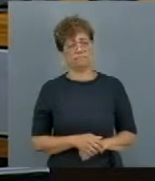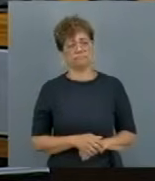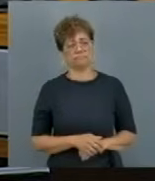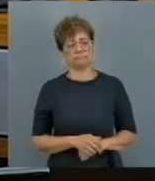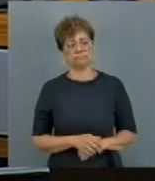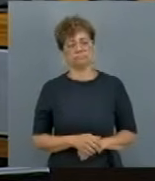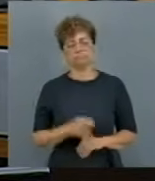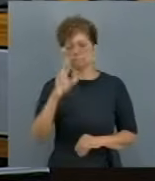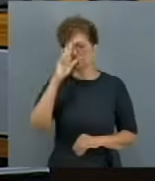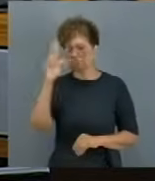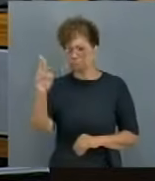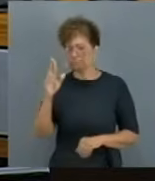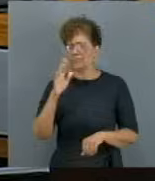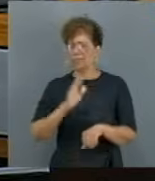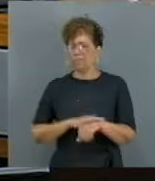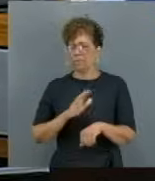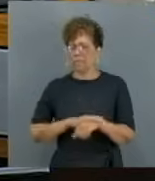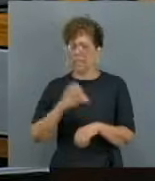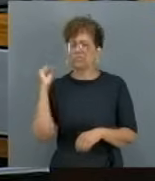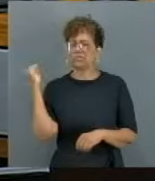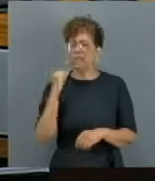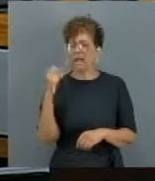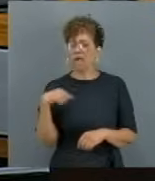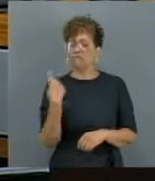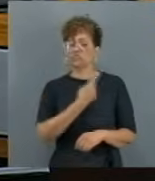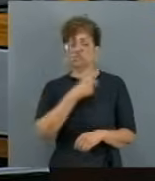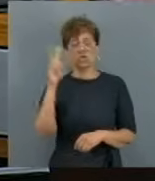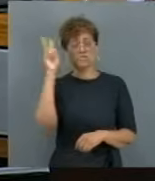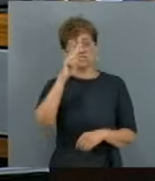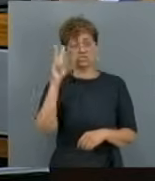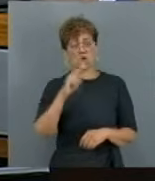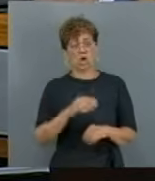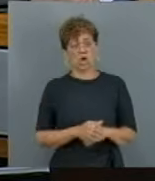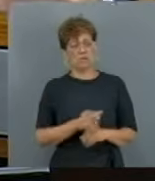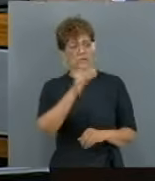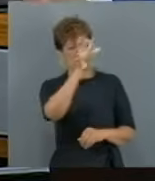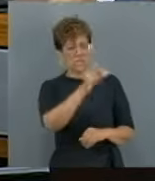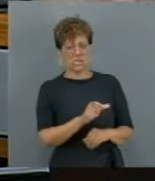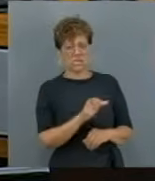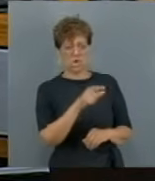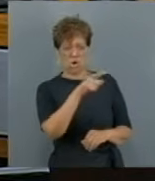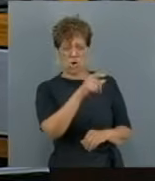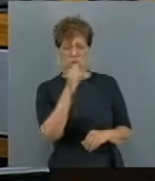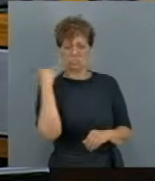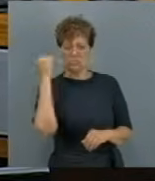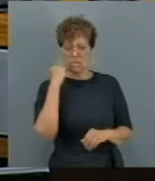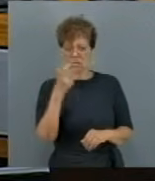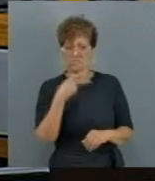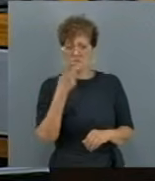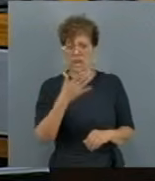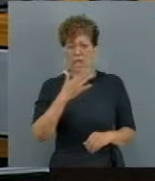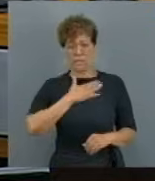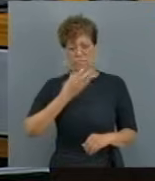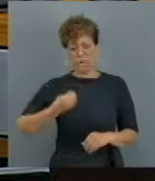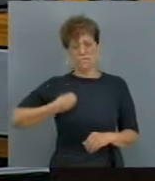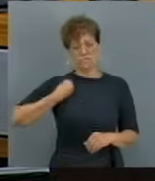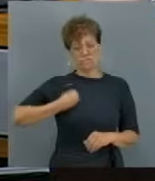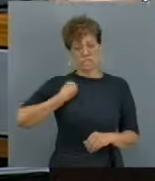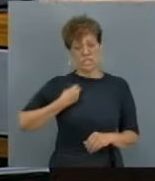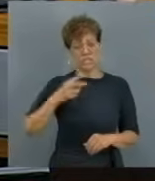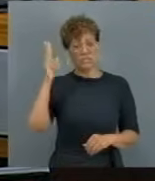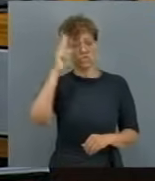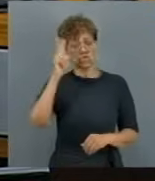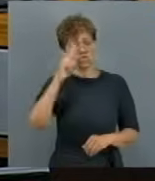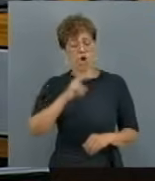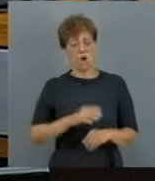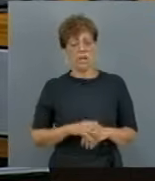Senhores, vivemos um momento muito grave da nossa história. Escutamos aqui um senador justamente indignado com a sua história, mas que faz